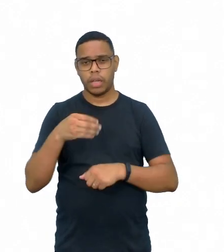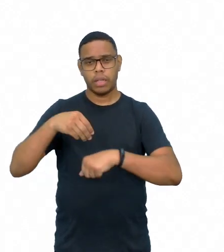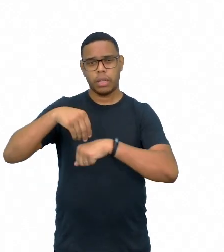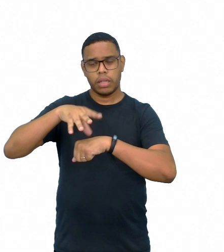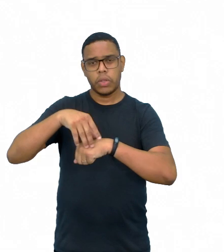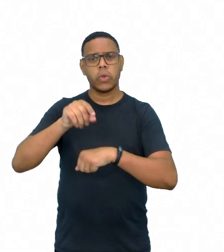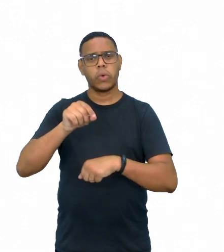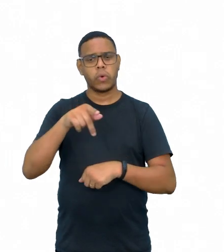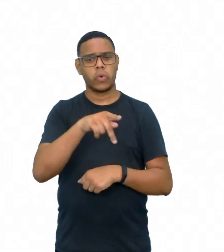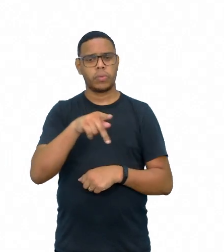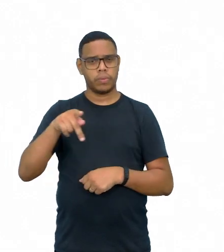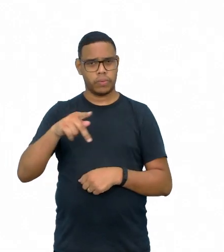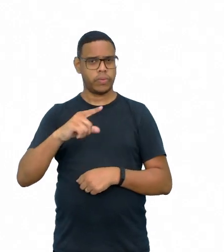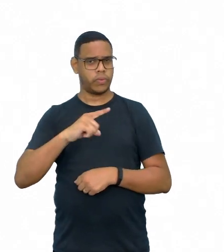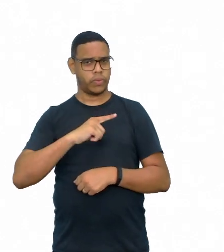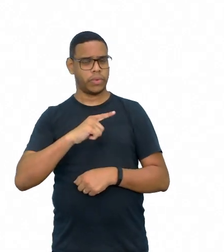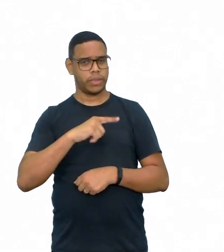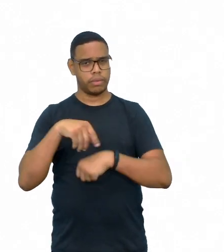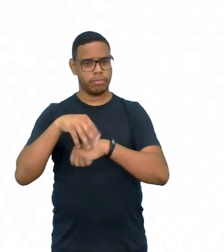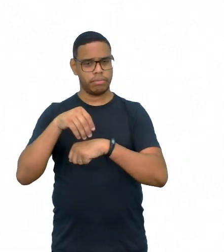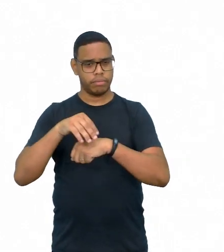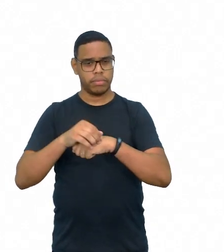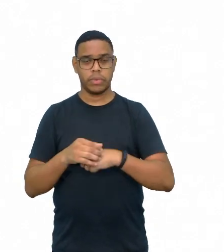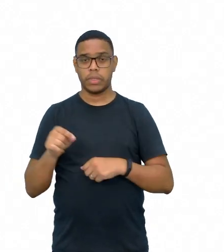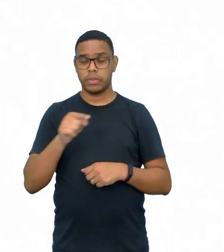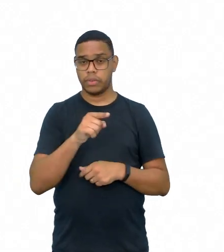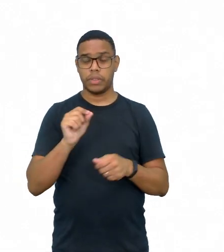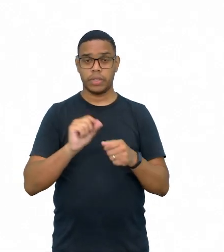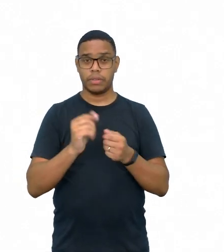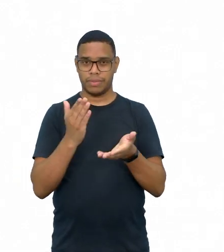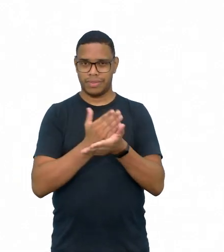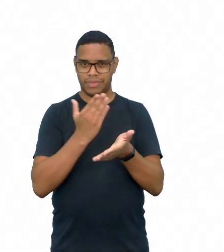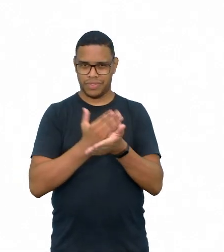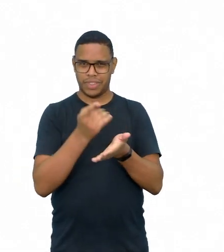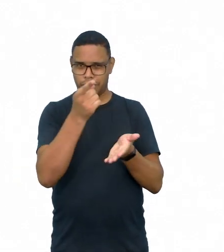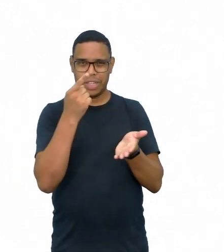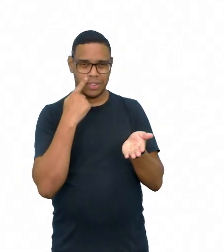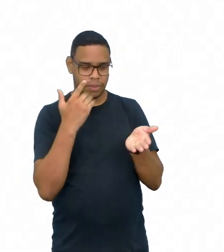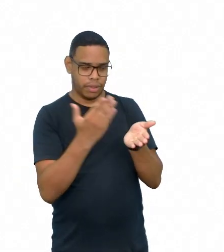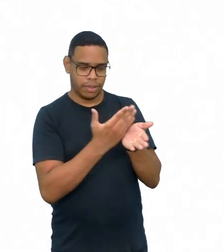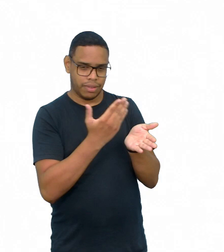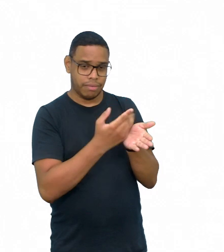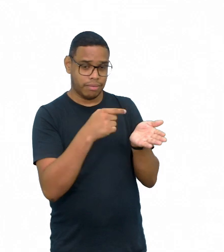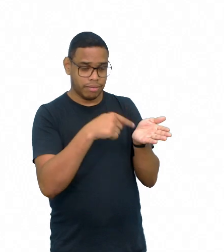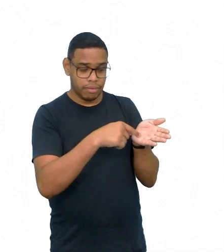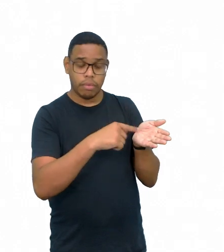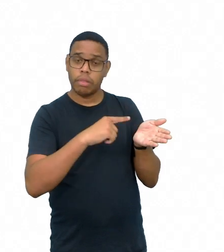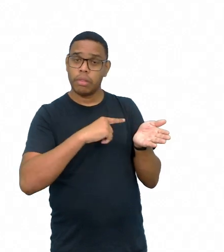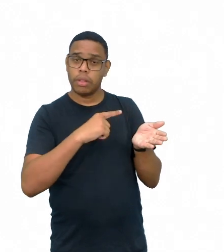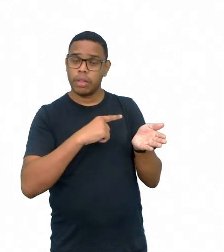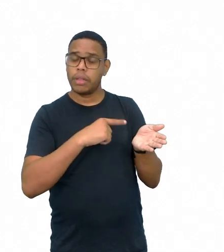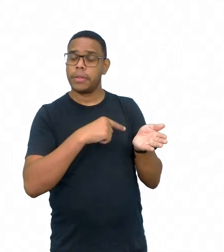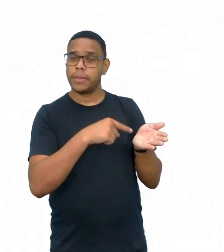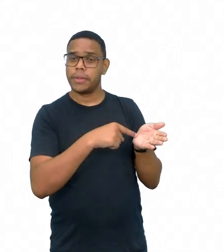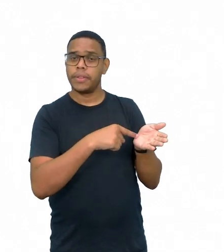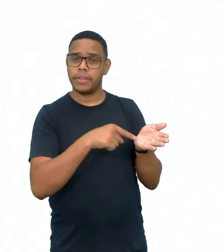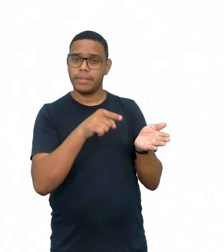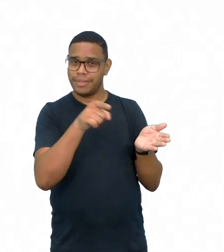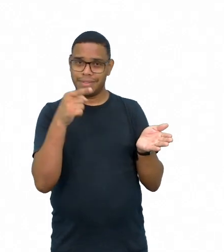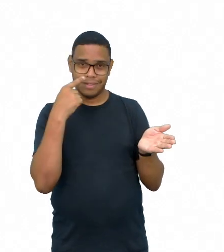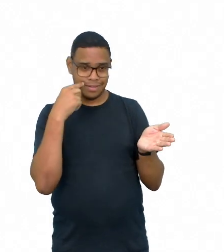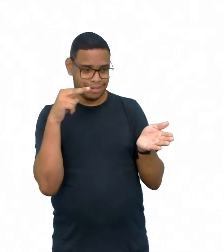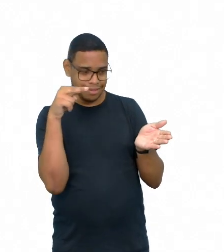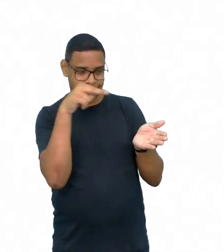para os professores, né? Então, se vocês folhearem o caderno do professor, vocês podem